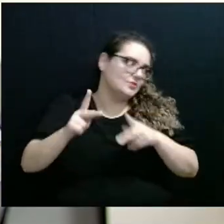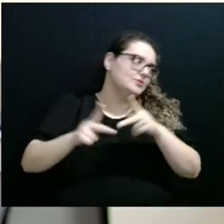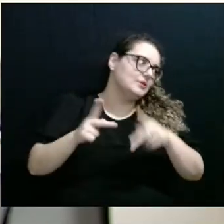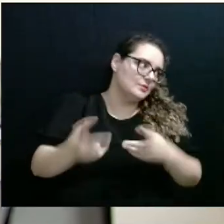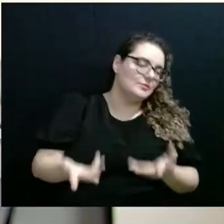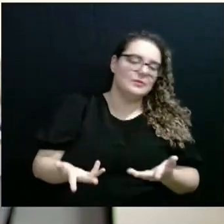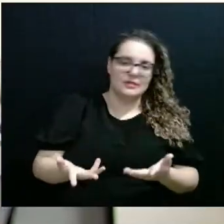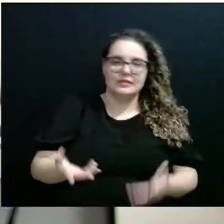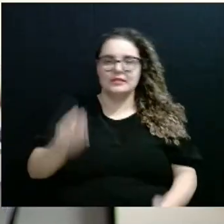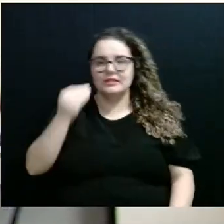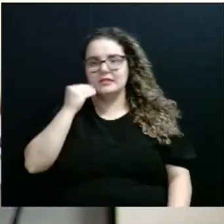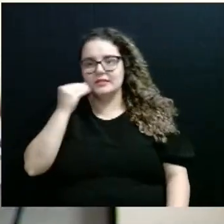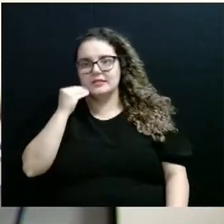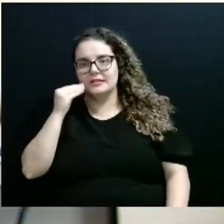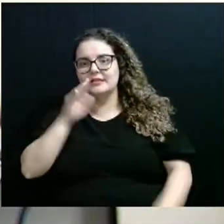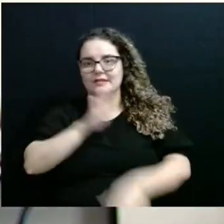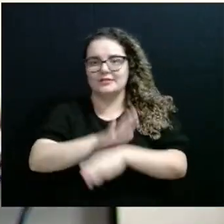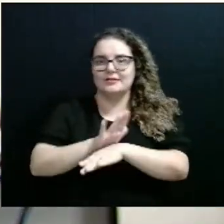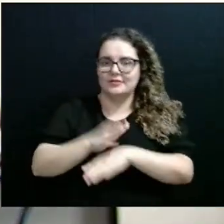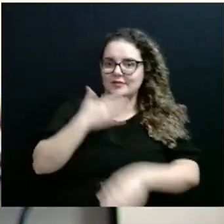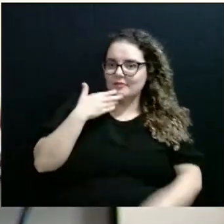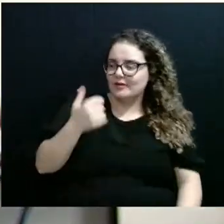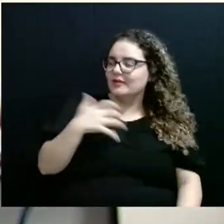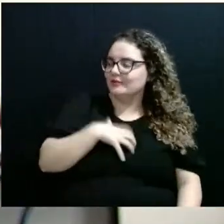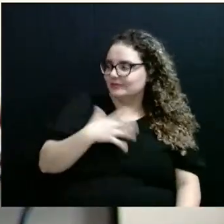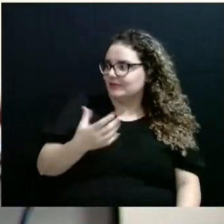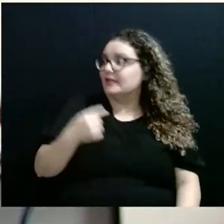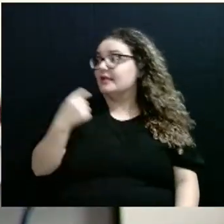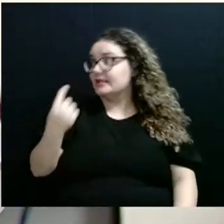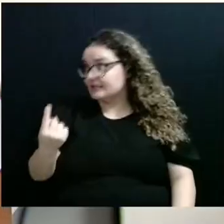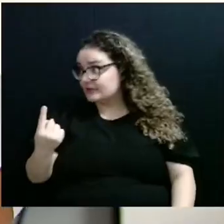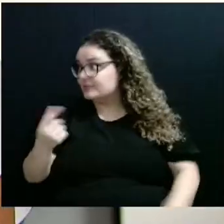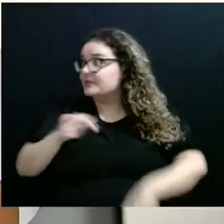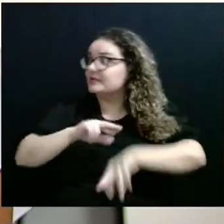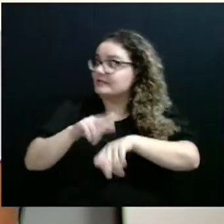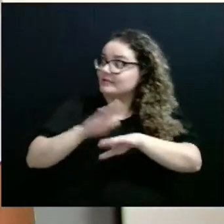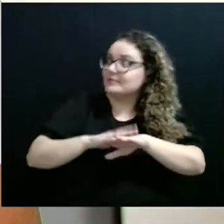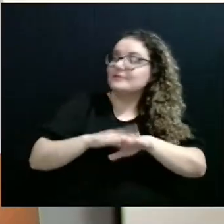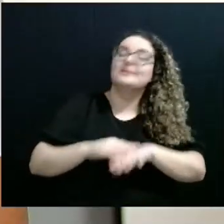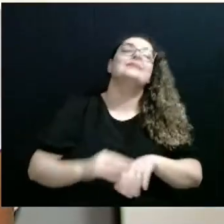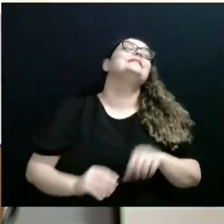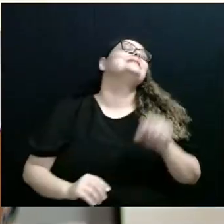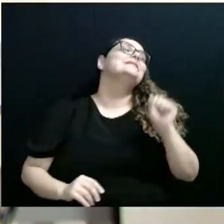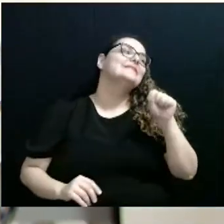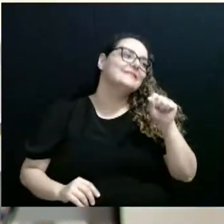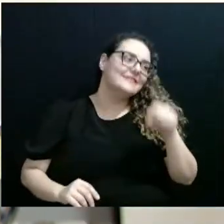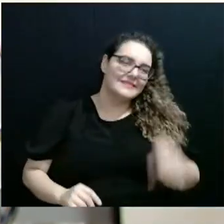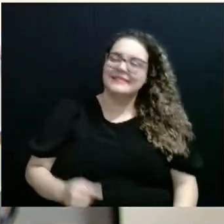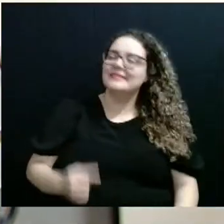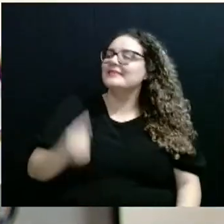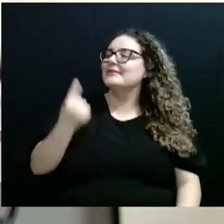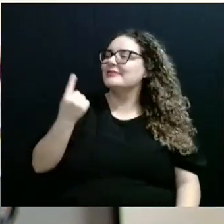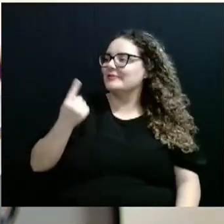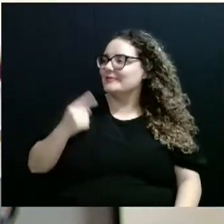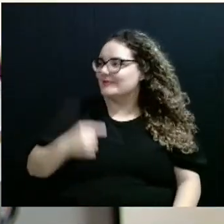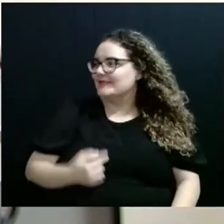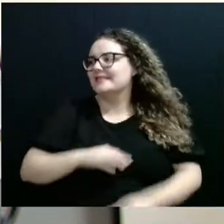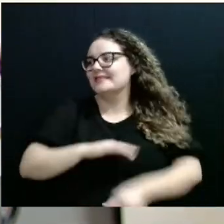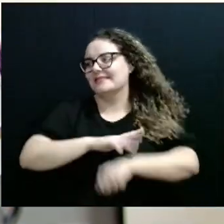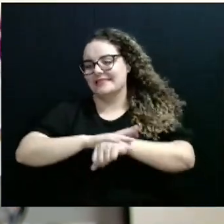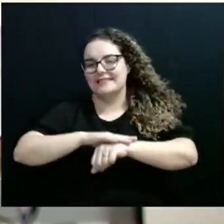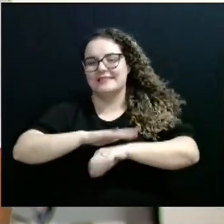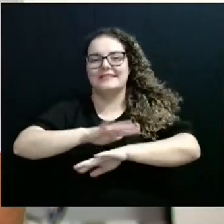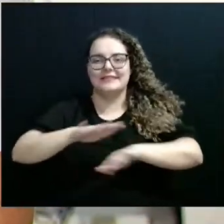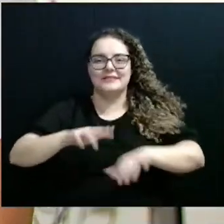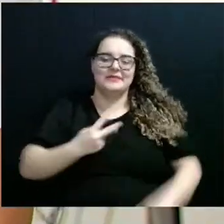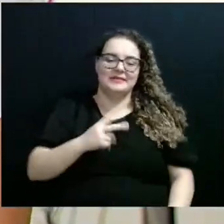da melhor forma. E essa é uma das ações, né, secretária? Uma das ações, vem muito mais aí agora em 2026. O ano